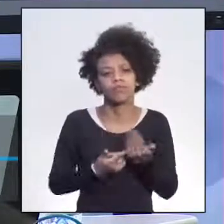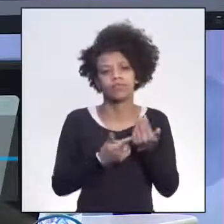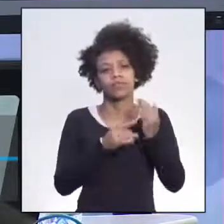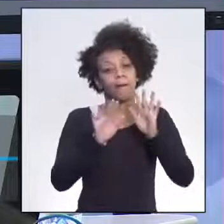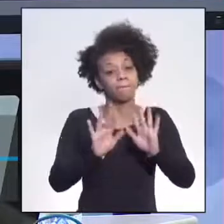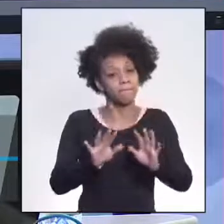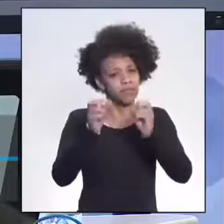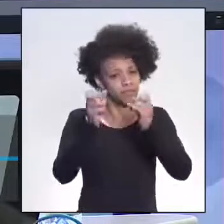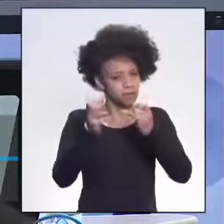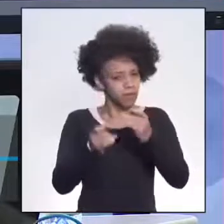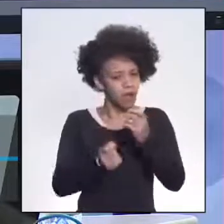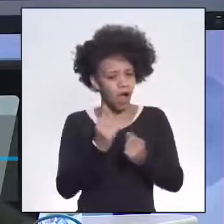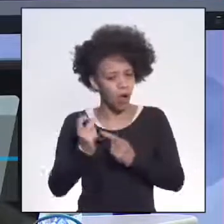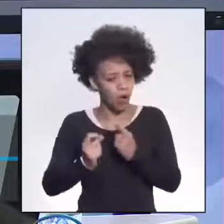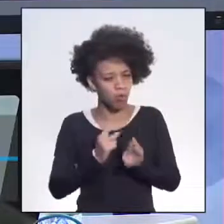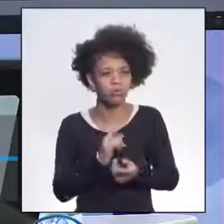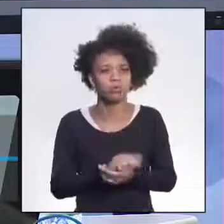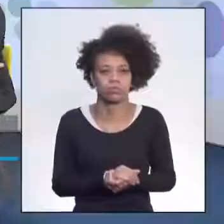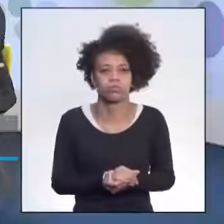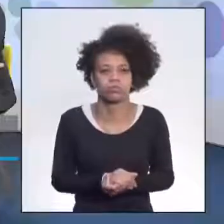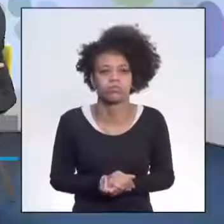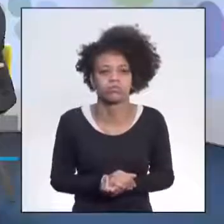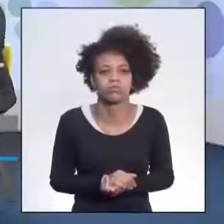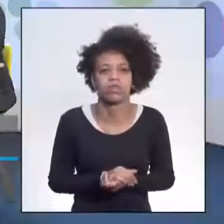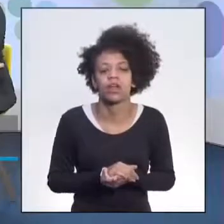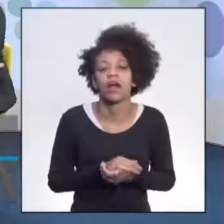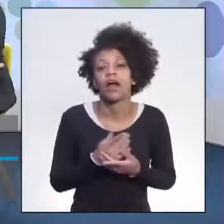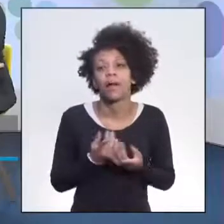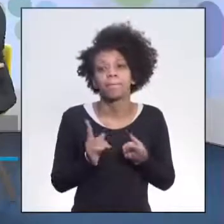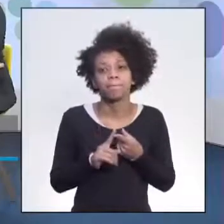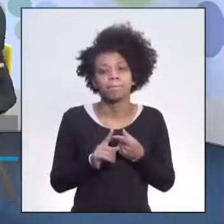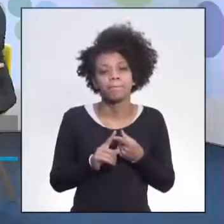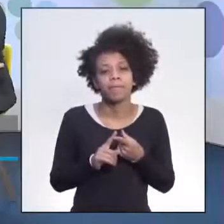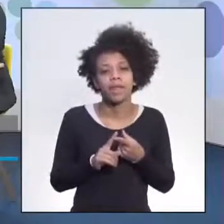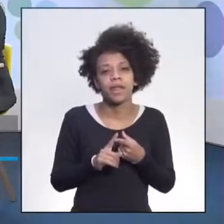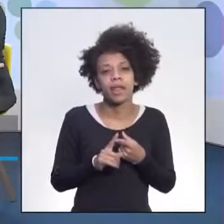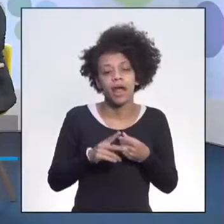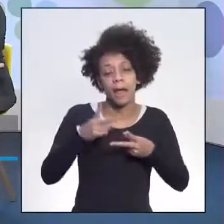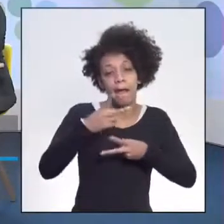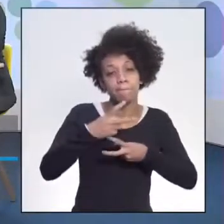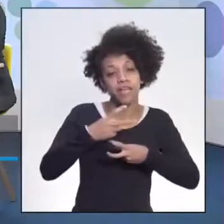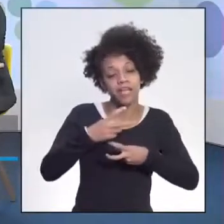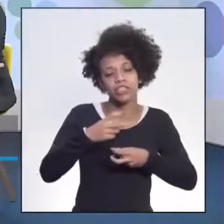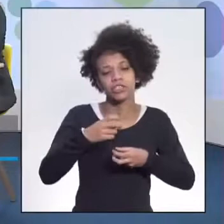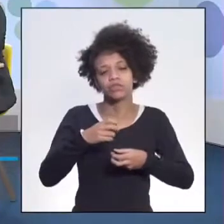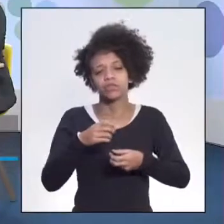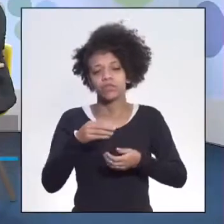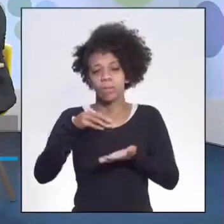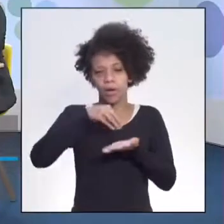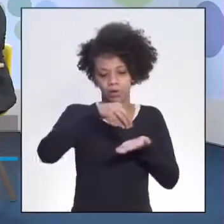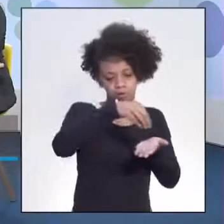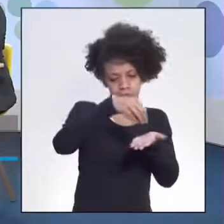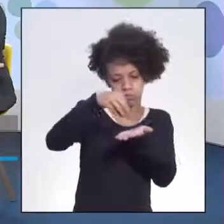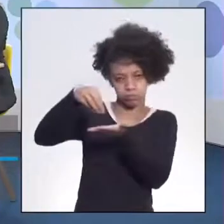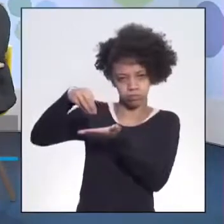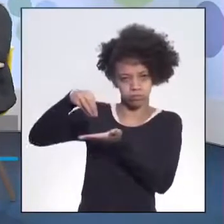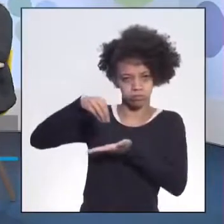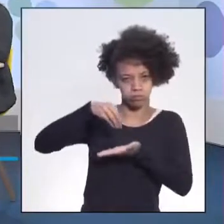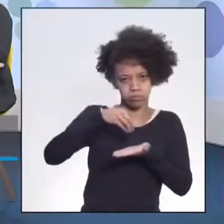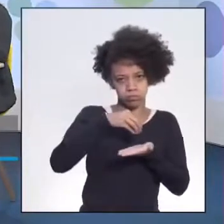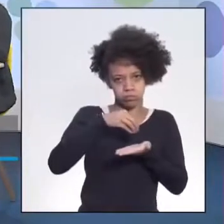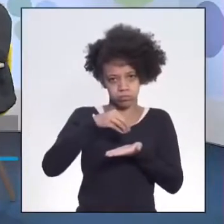eu vou citar alguns aqui, né, como é o caso de aplicativos que nós utilizamos para localização, né,